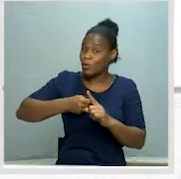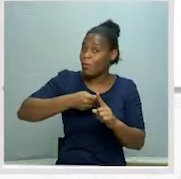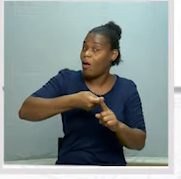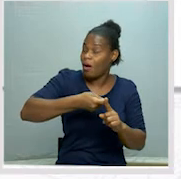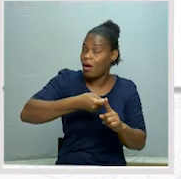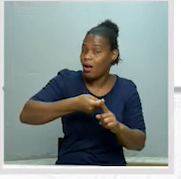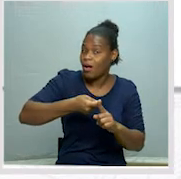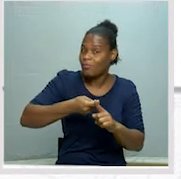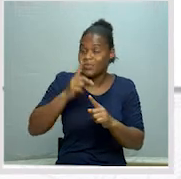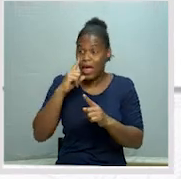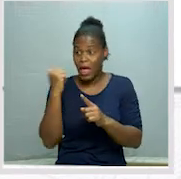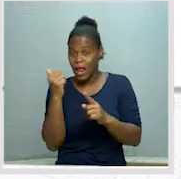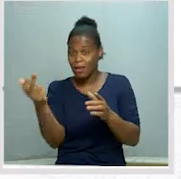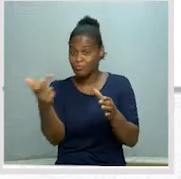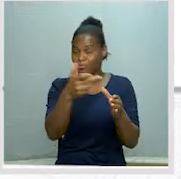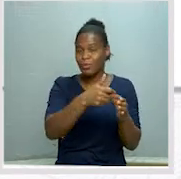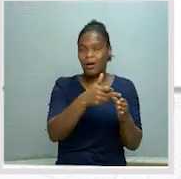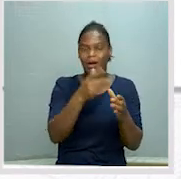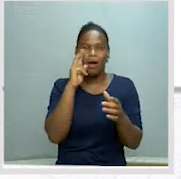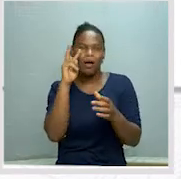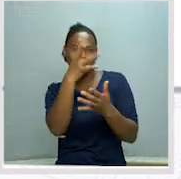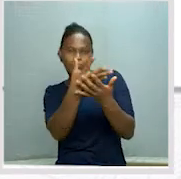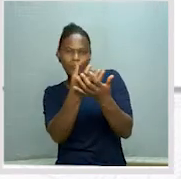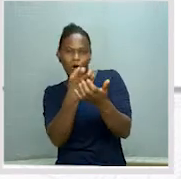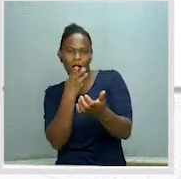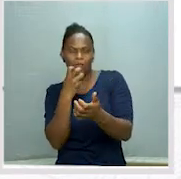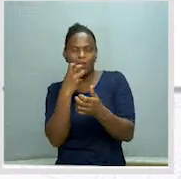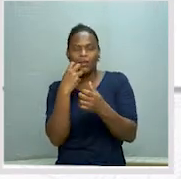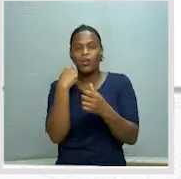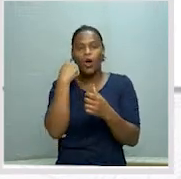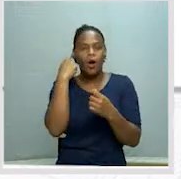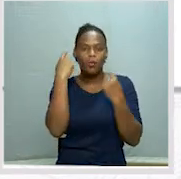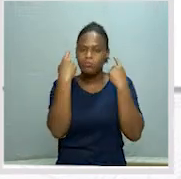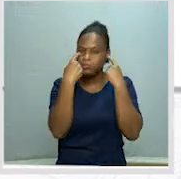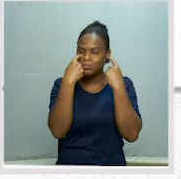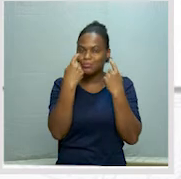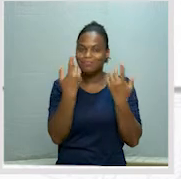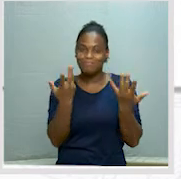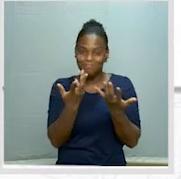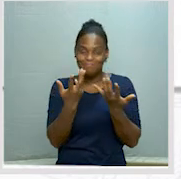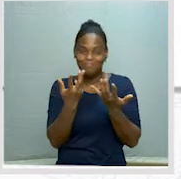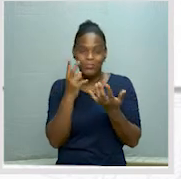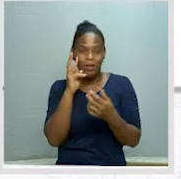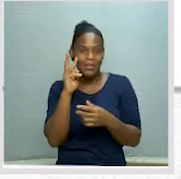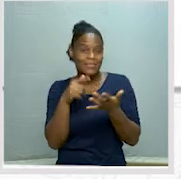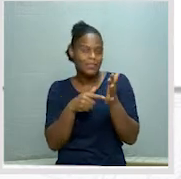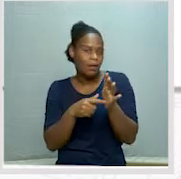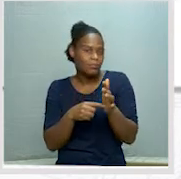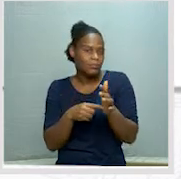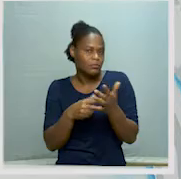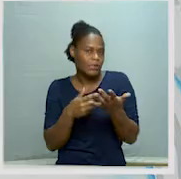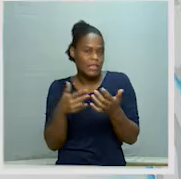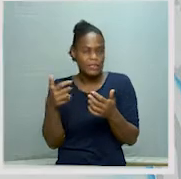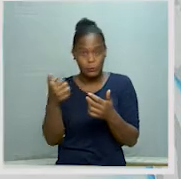provindas delas através dos nossos órgãos sensoriais, ou seja, os nossos